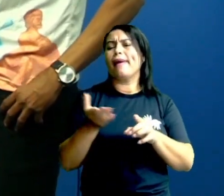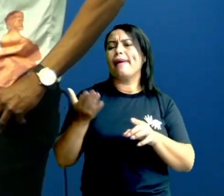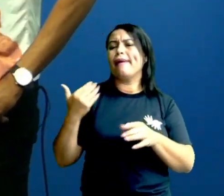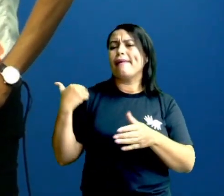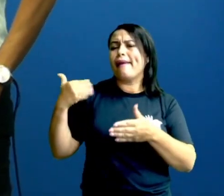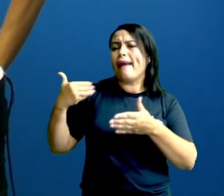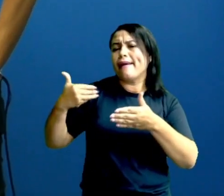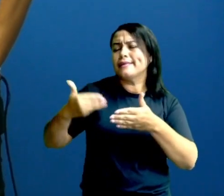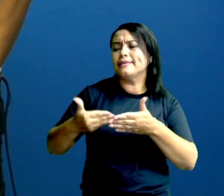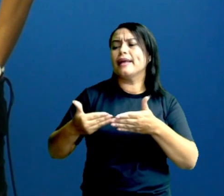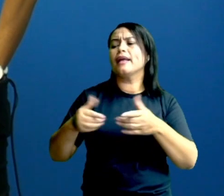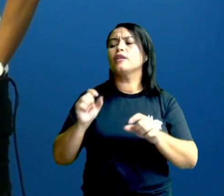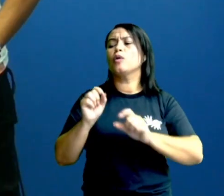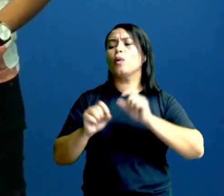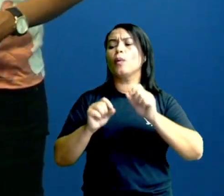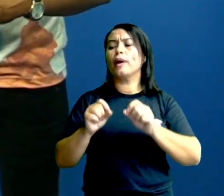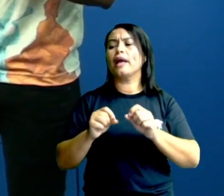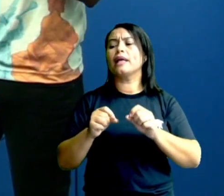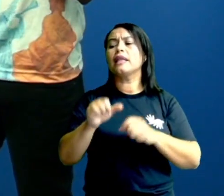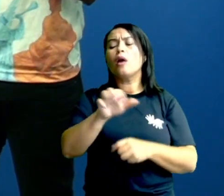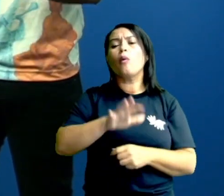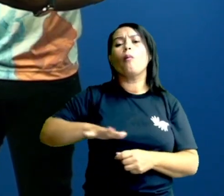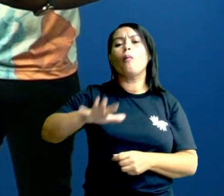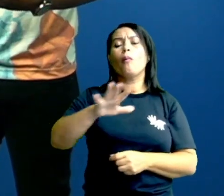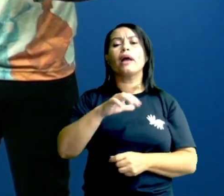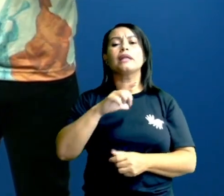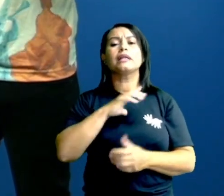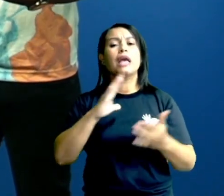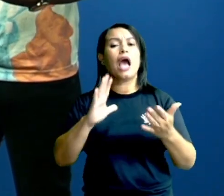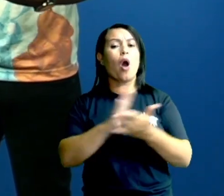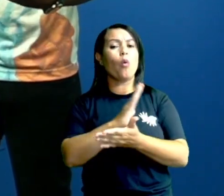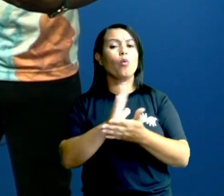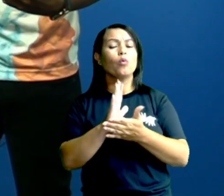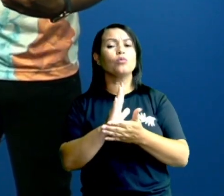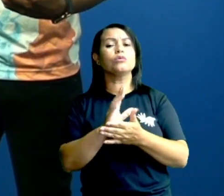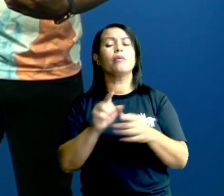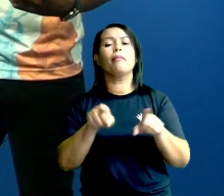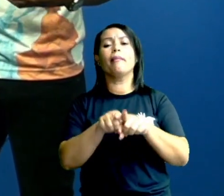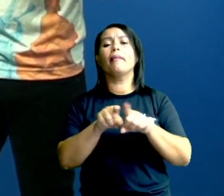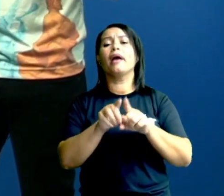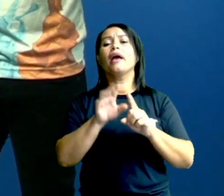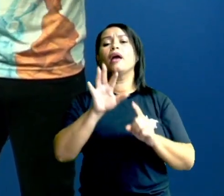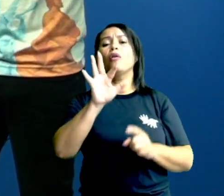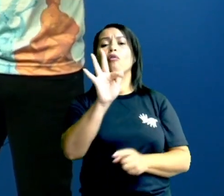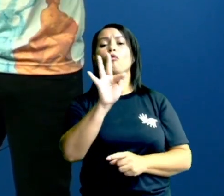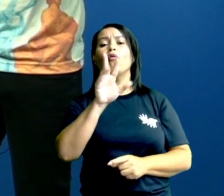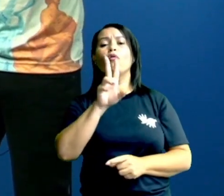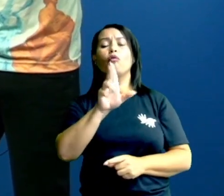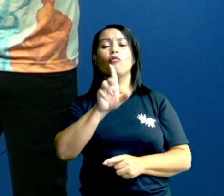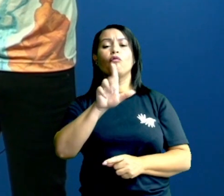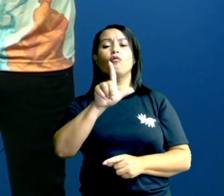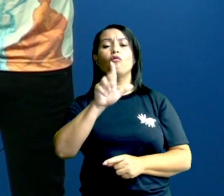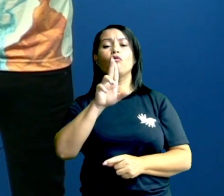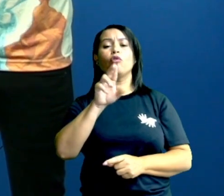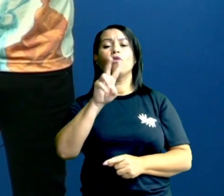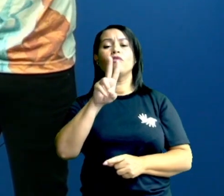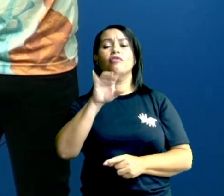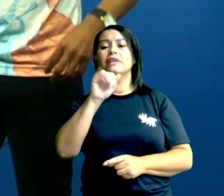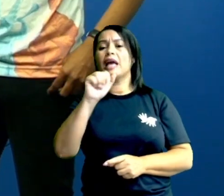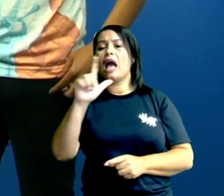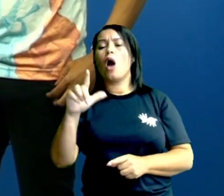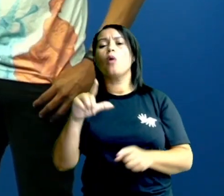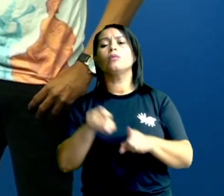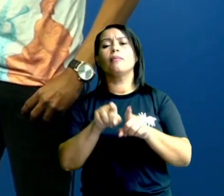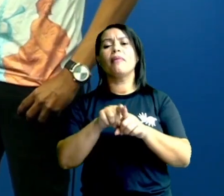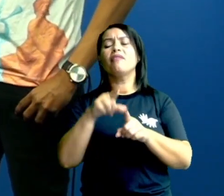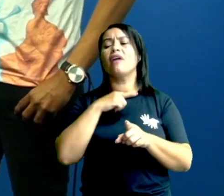recente e aí a gente tem uma área de acúmulo de sedimentos sobretudo fluvial e esse acumule se alimente vai formar uma área